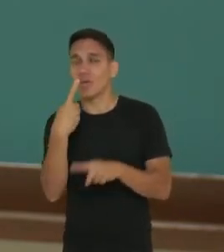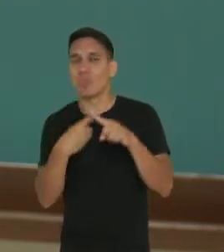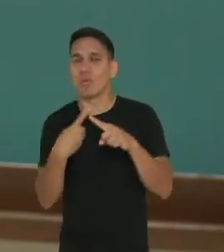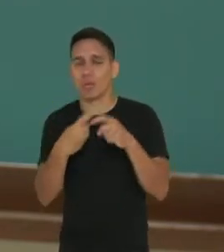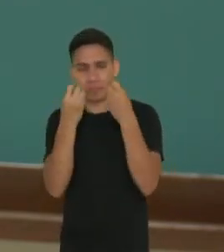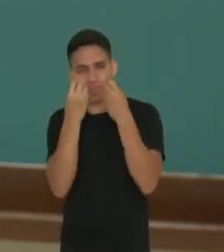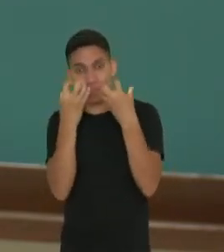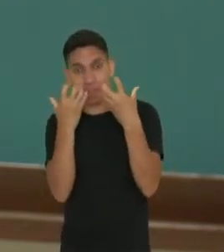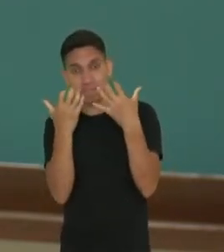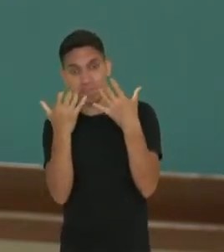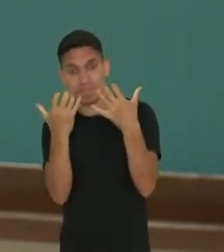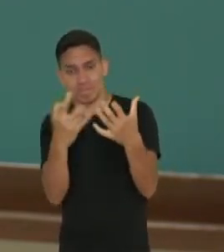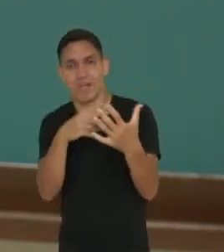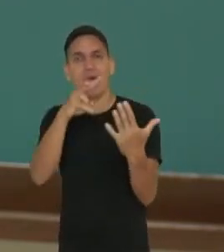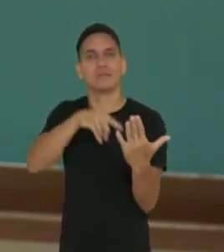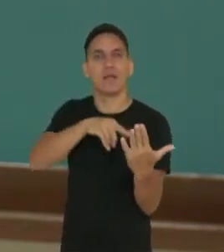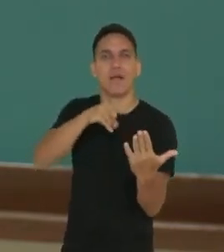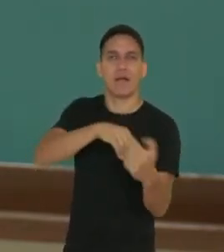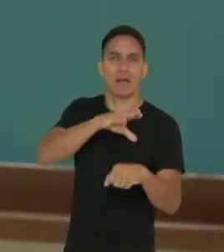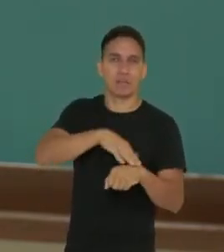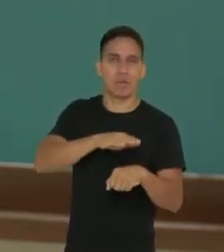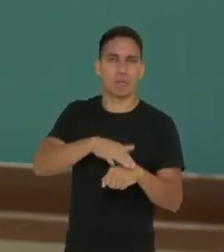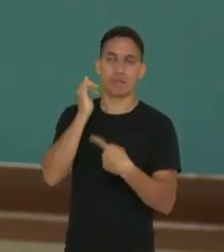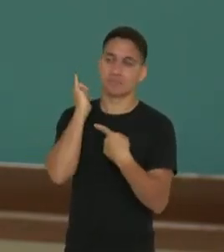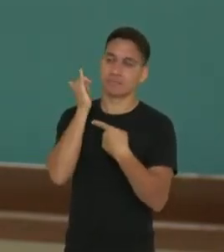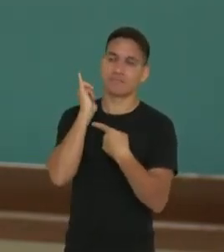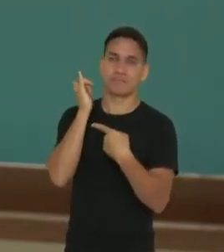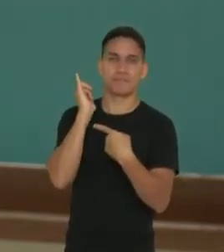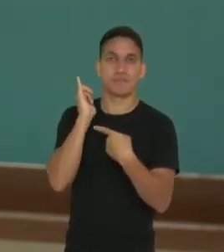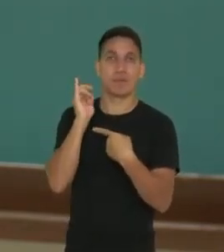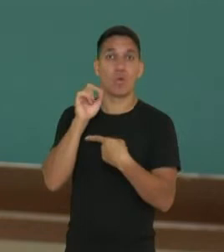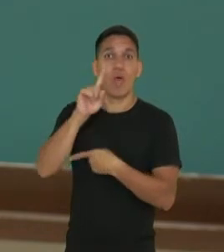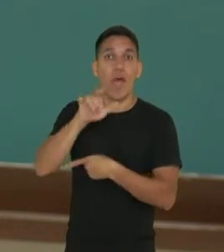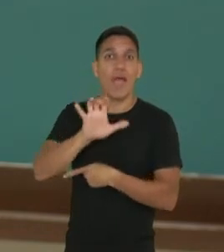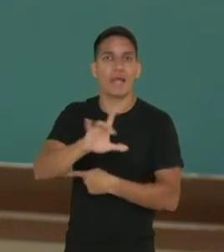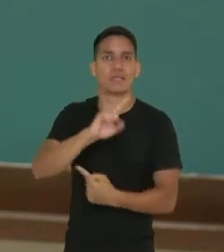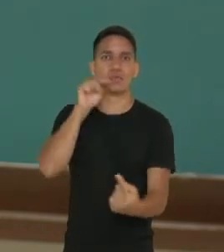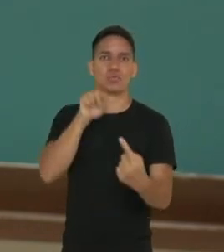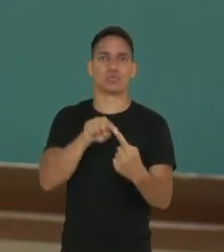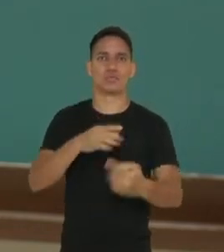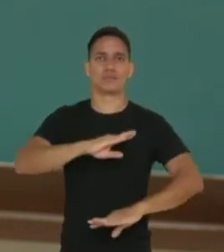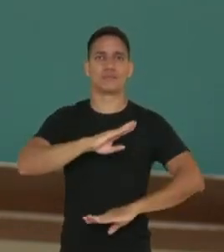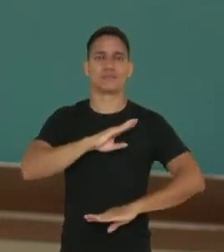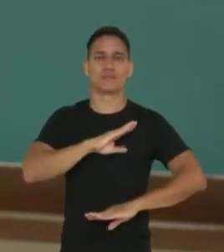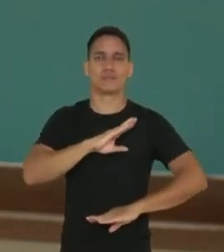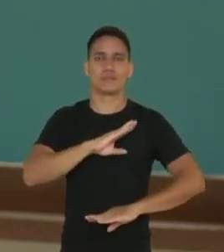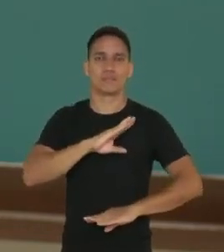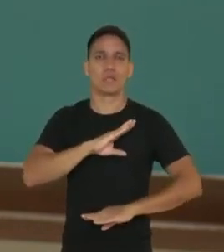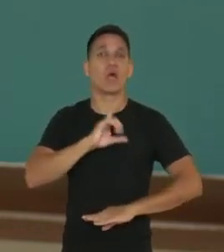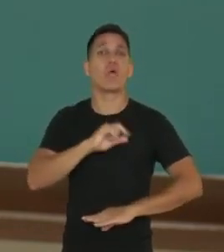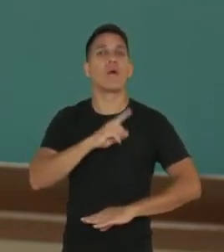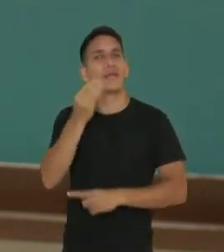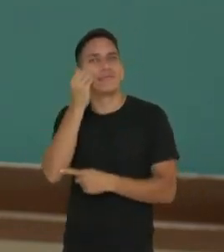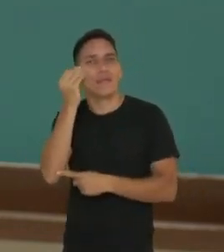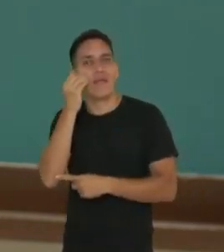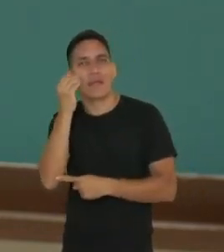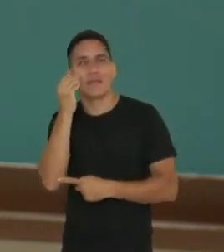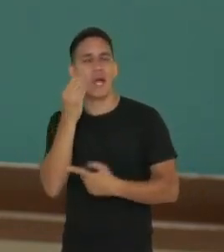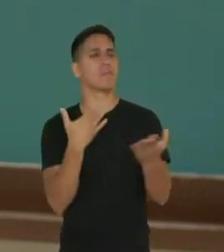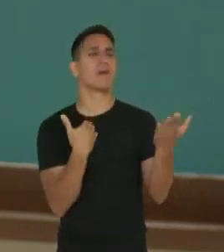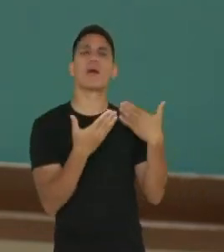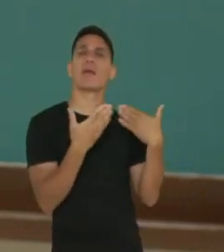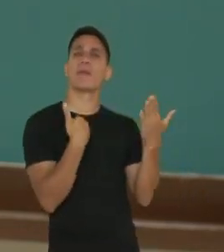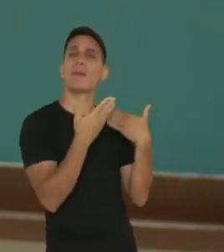atenção do leitor, né? Através do que é narrado. É justamente esse o objetivo do caso, né? Então ele procura ser uma